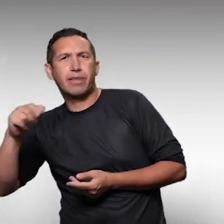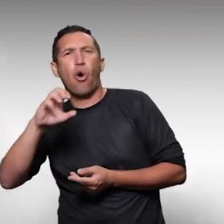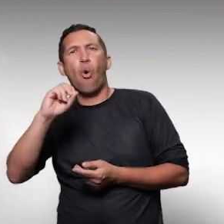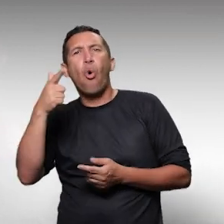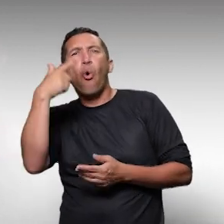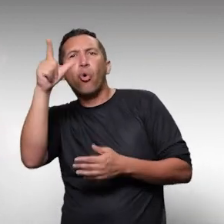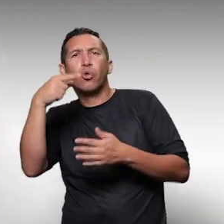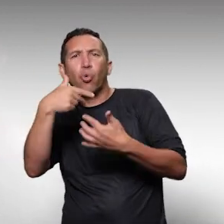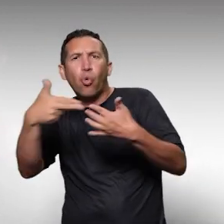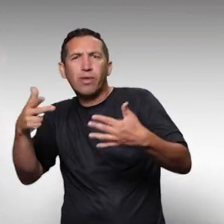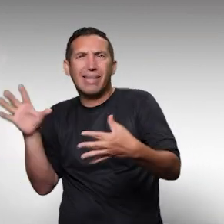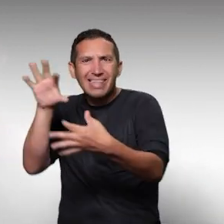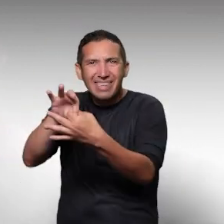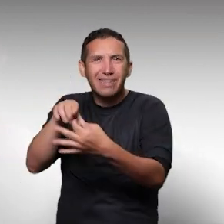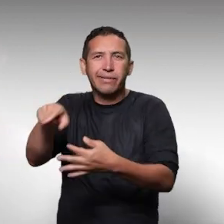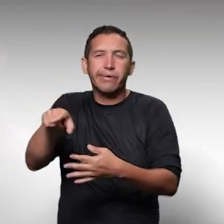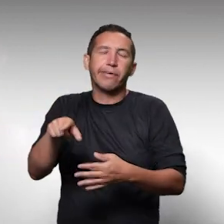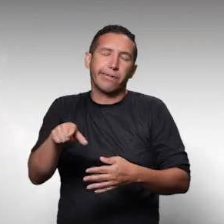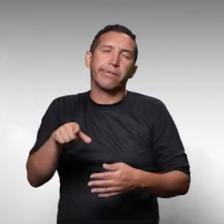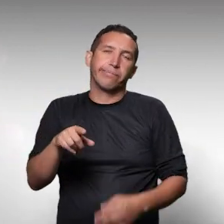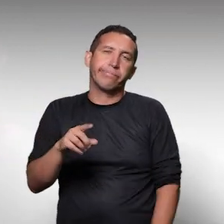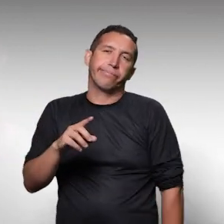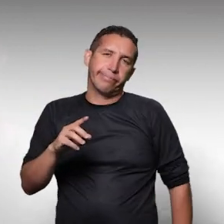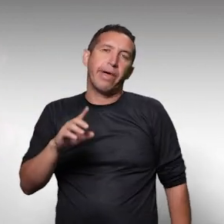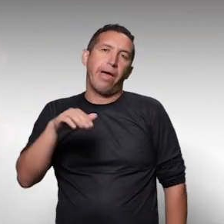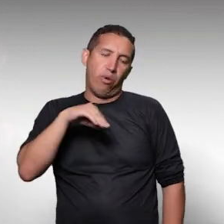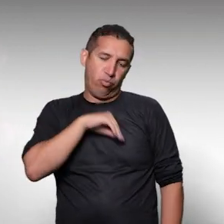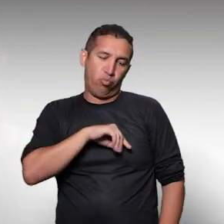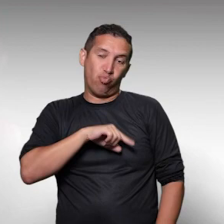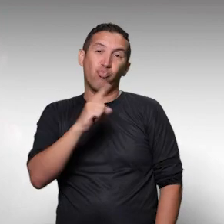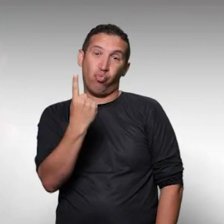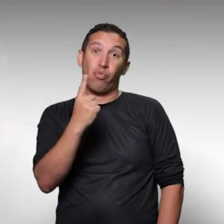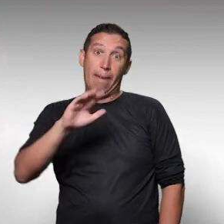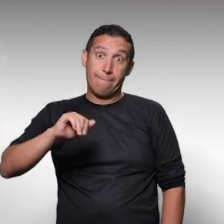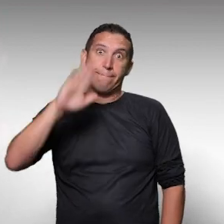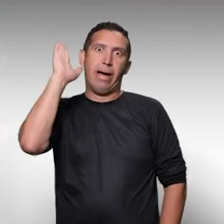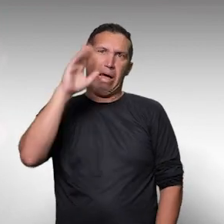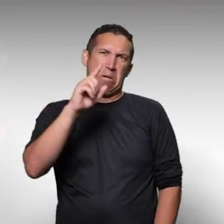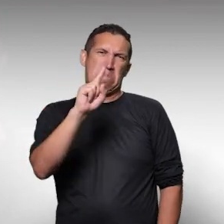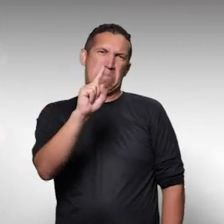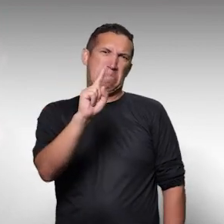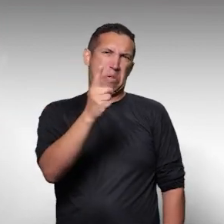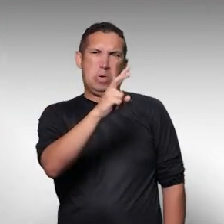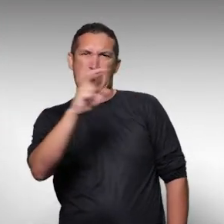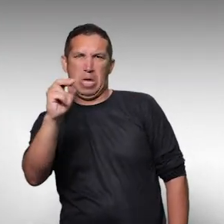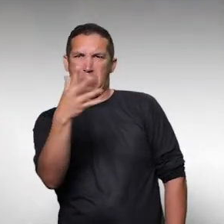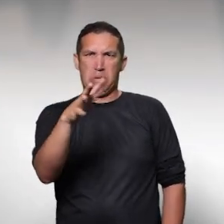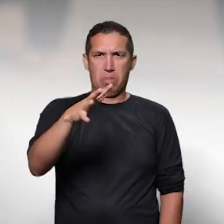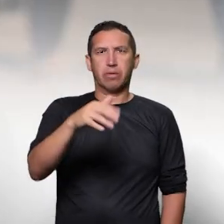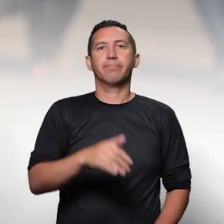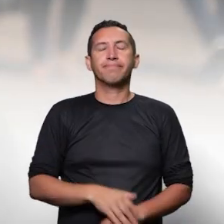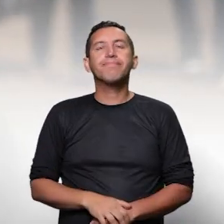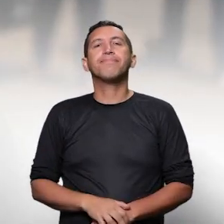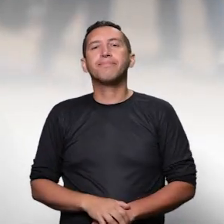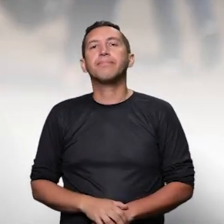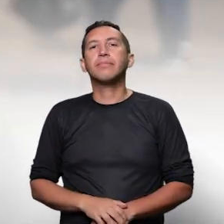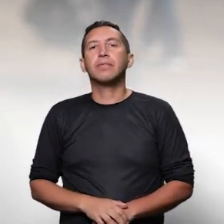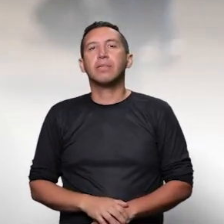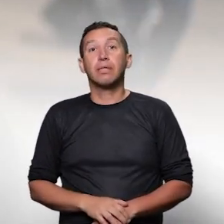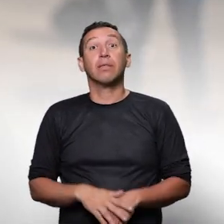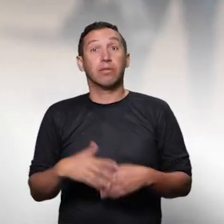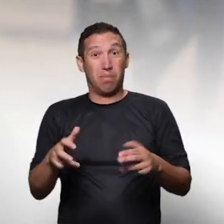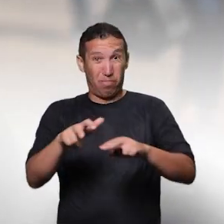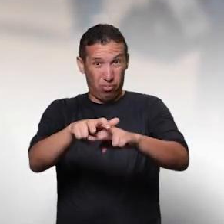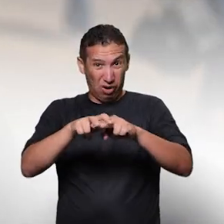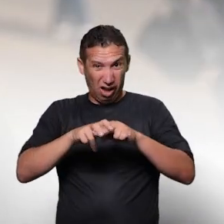em falta às vezes esse custo ele é margem um salário mínimo por pessoa na faixa de 1500 por conta das interrupções